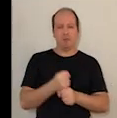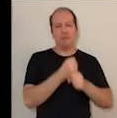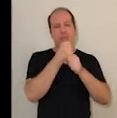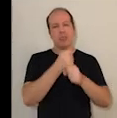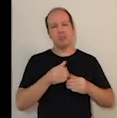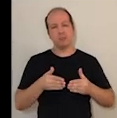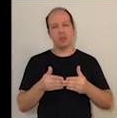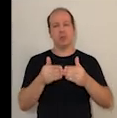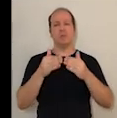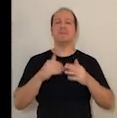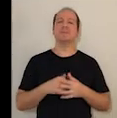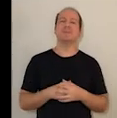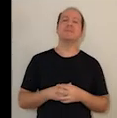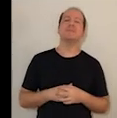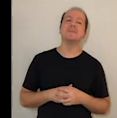veneziano.